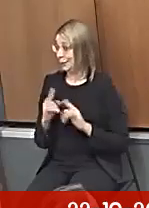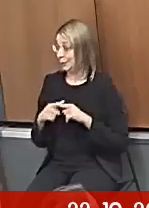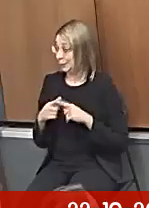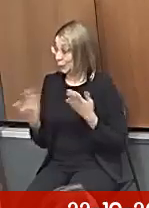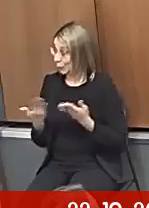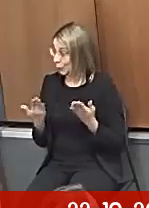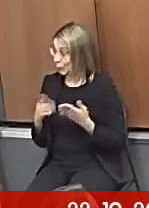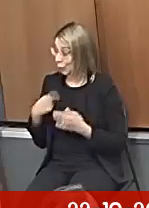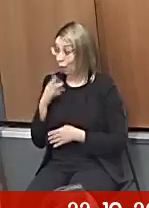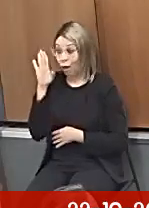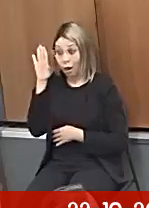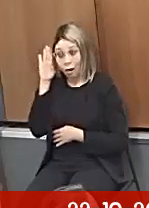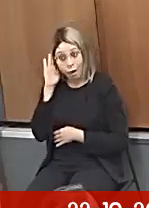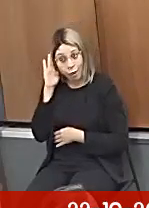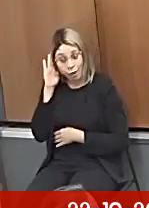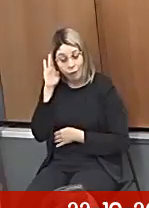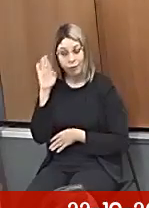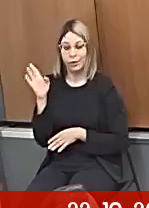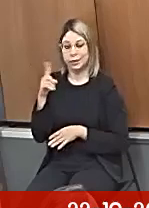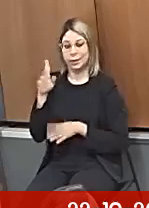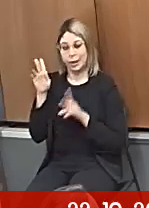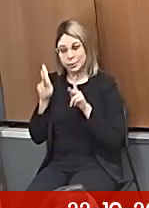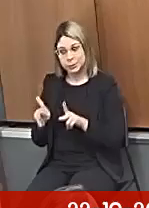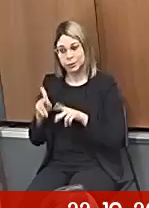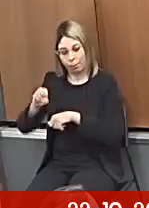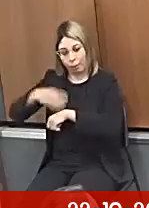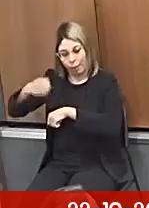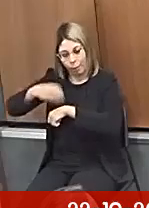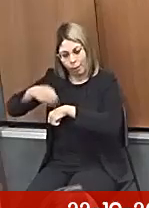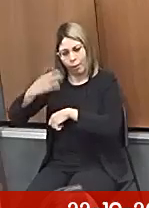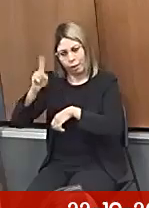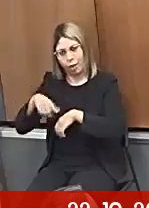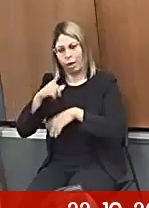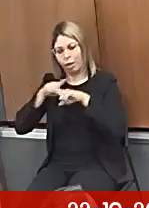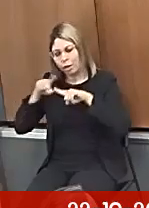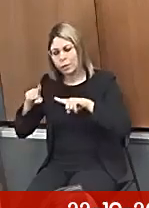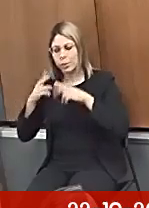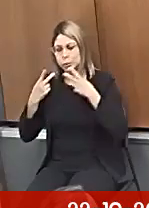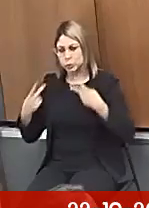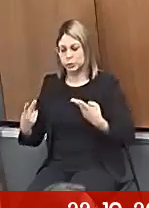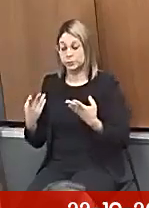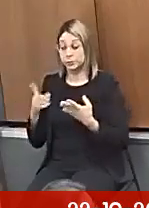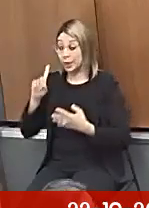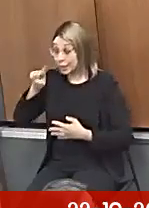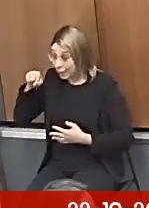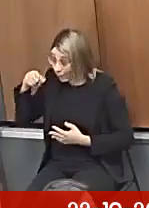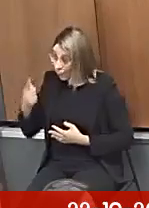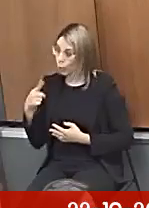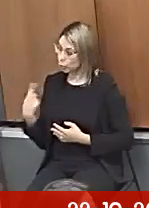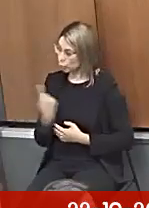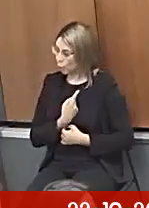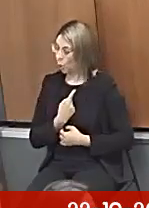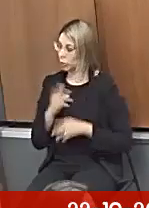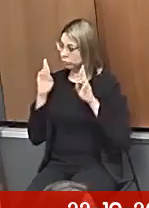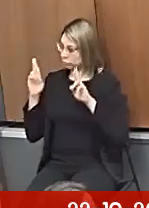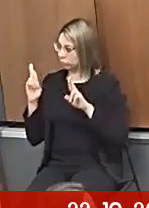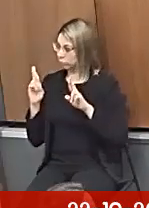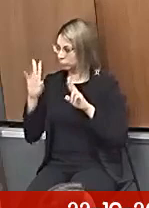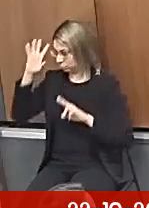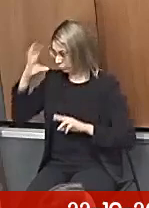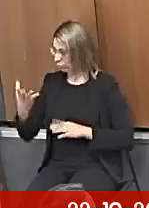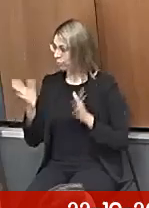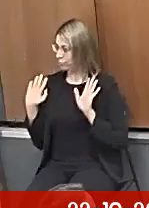hoje nós viemos ouvir aqui quem veio trazer as reclamações, as ponderações, e nós depois tomarmos as providências. Eu só